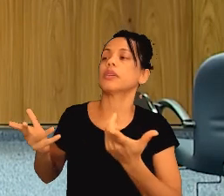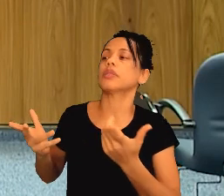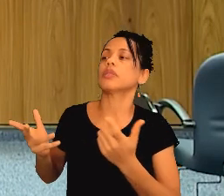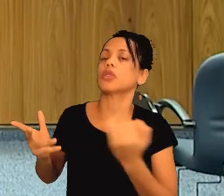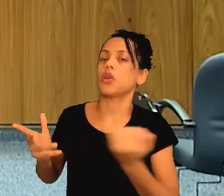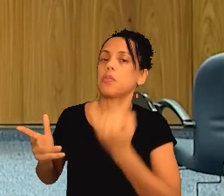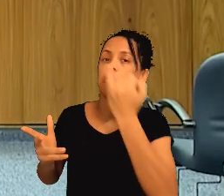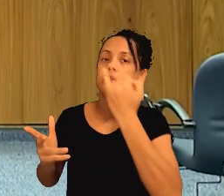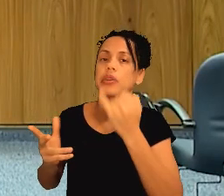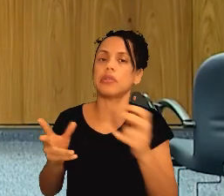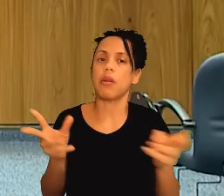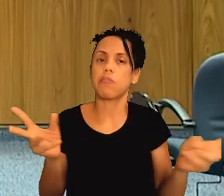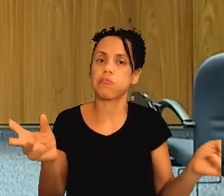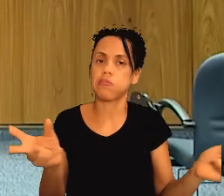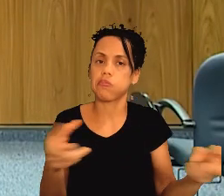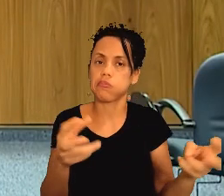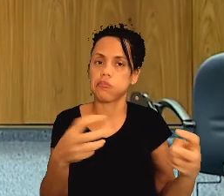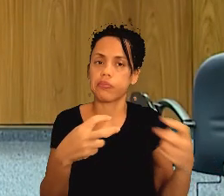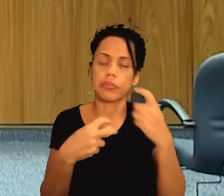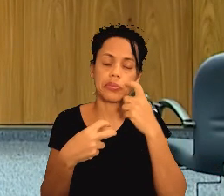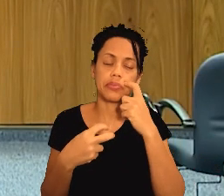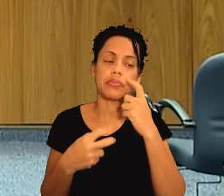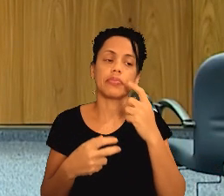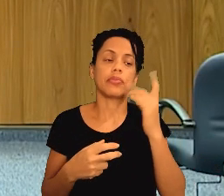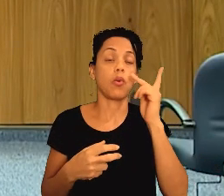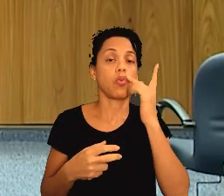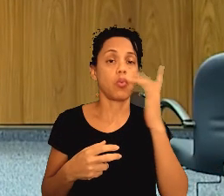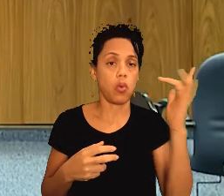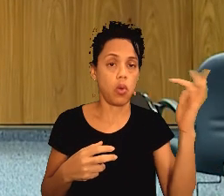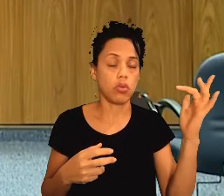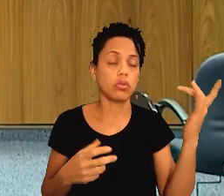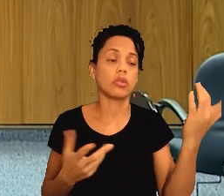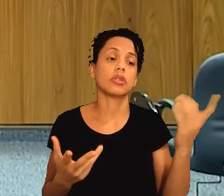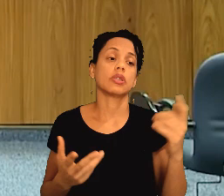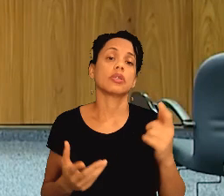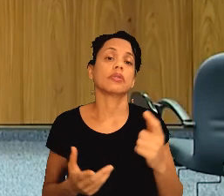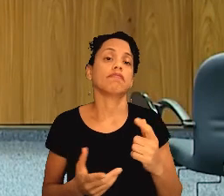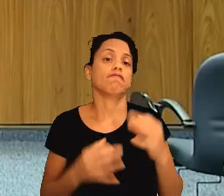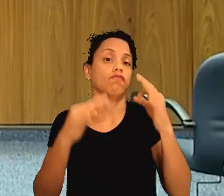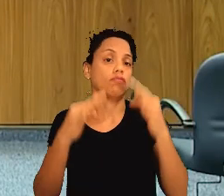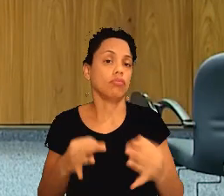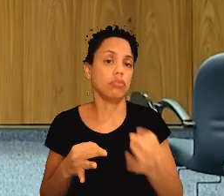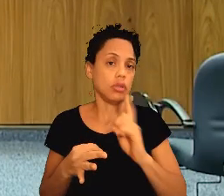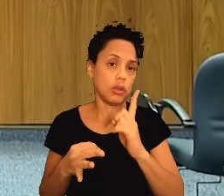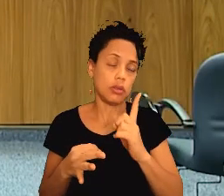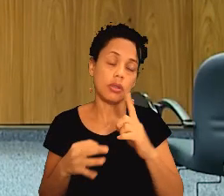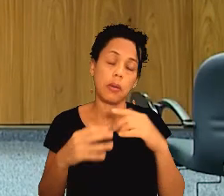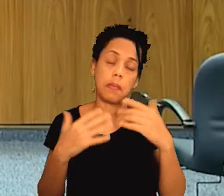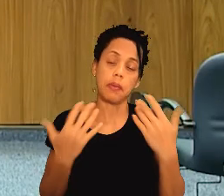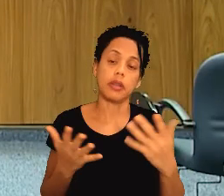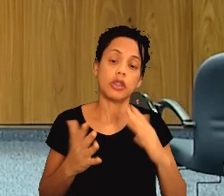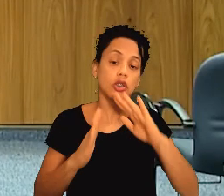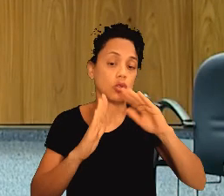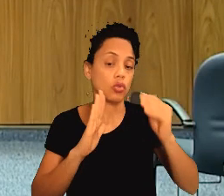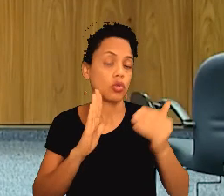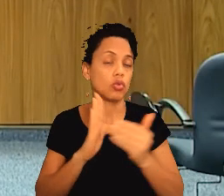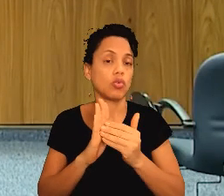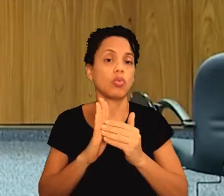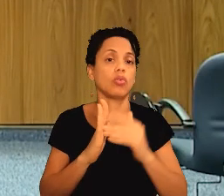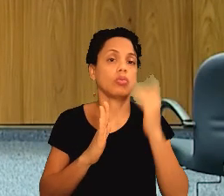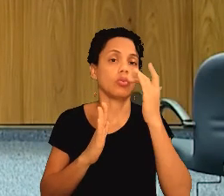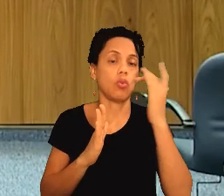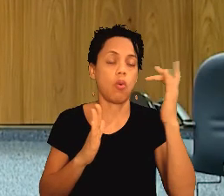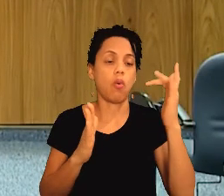portanto, no garimpo eventual, que não é recomendável, mas, mesmo nesse caso, todas